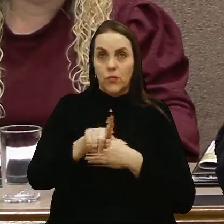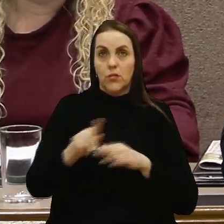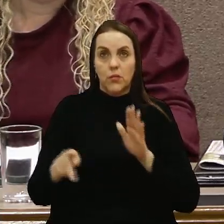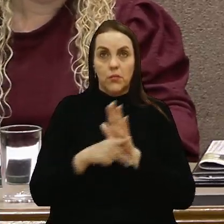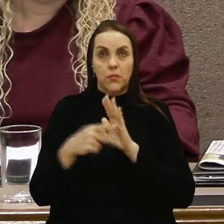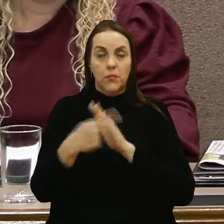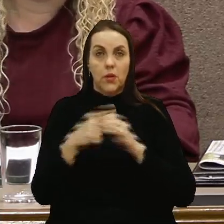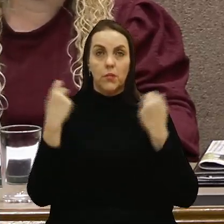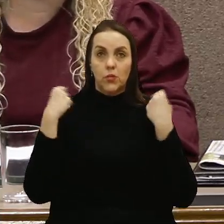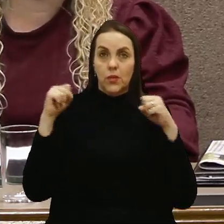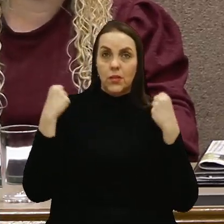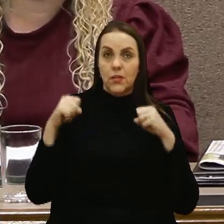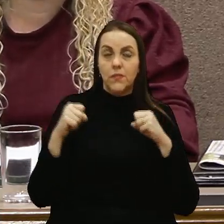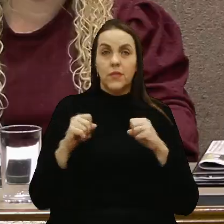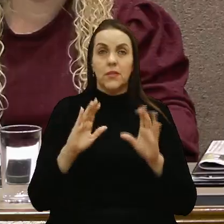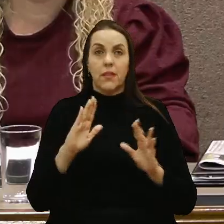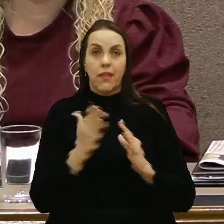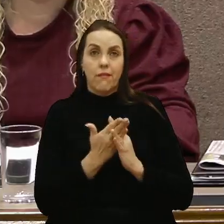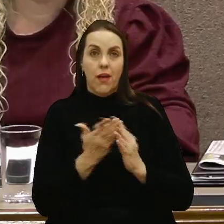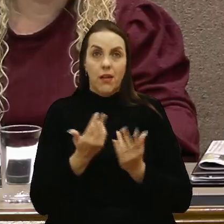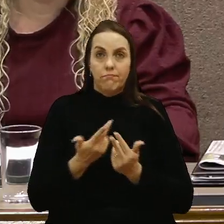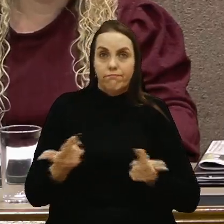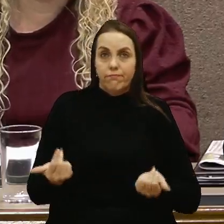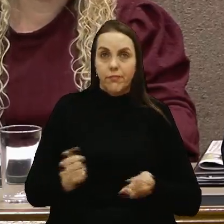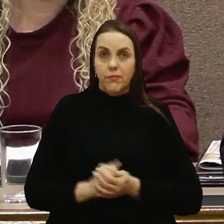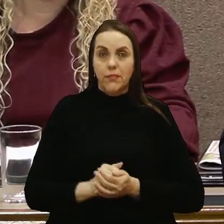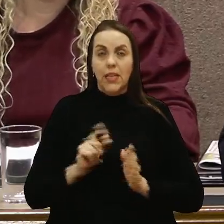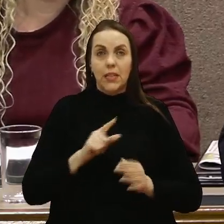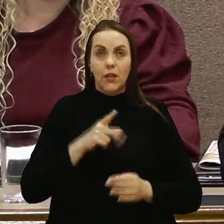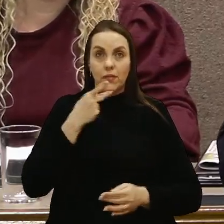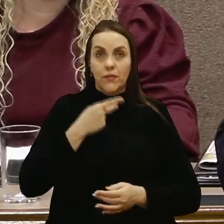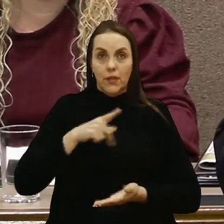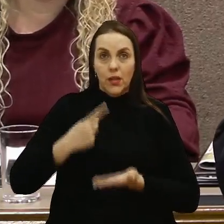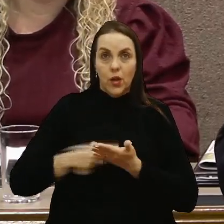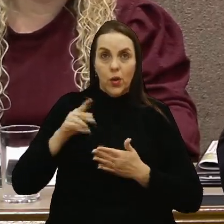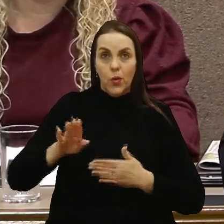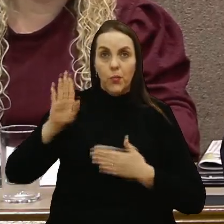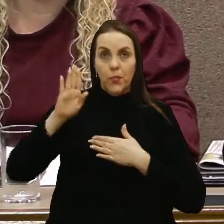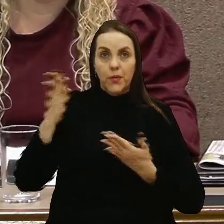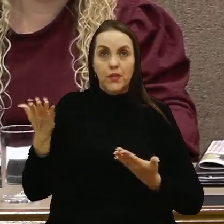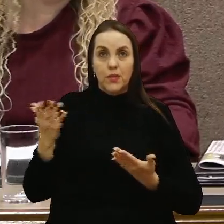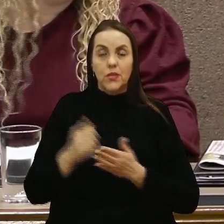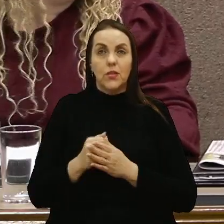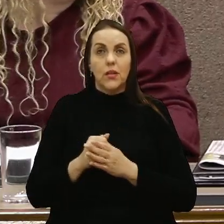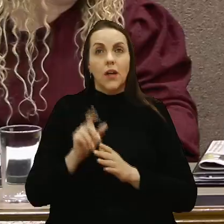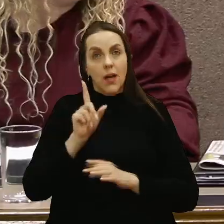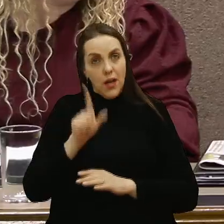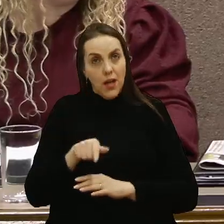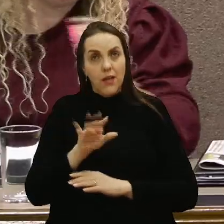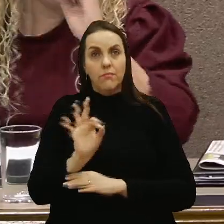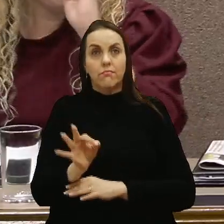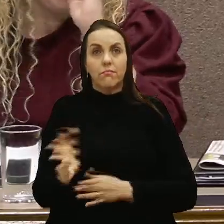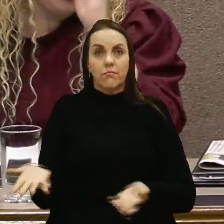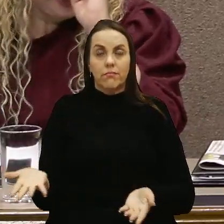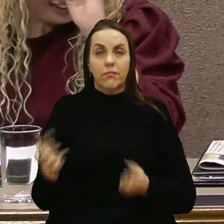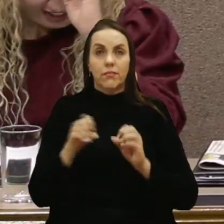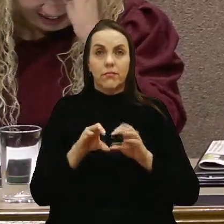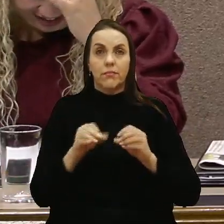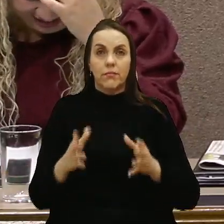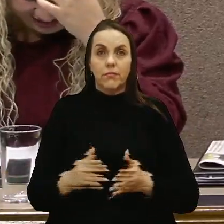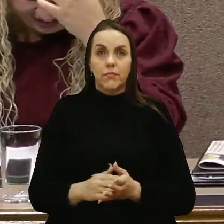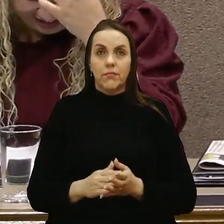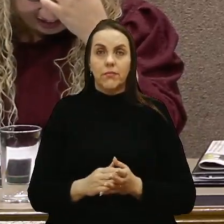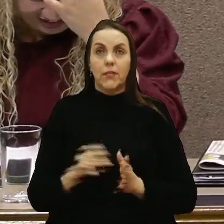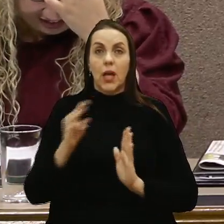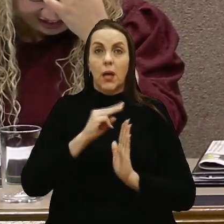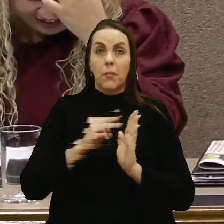física e recreio, etc. Então, só reafirmar o nosso compromisso com relação a esse fator da educação, justamente ao